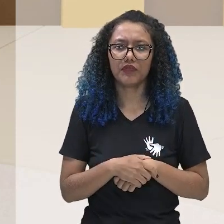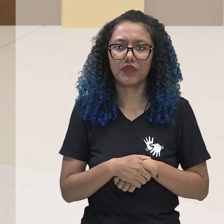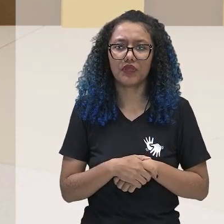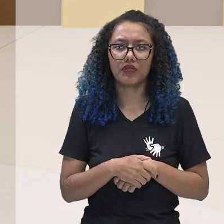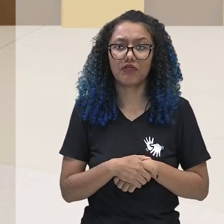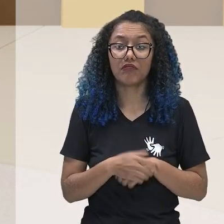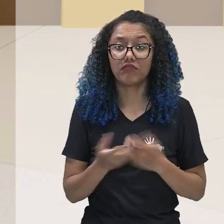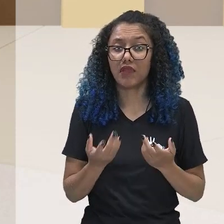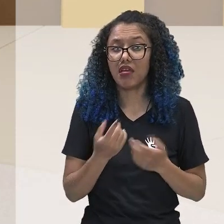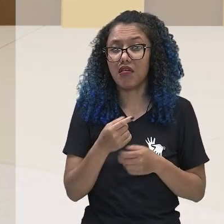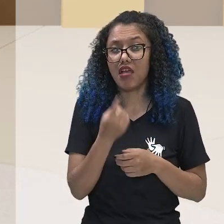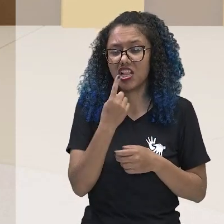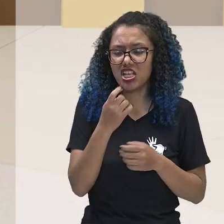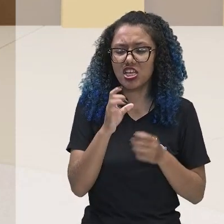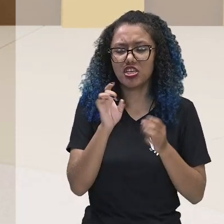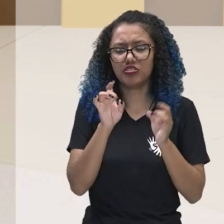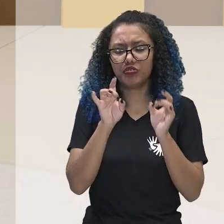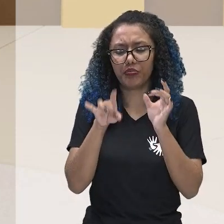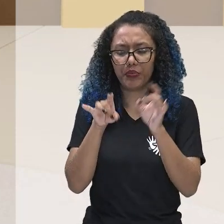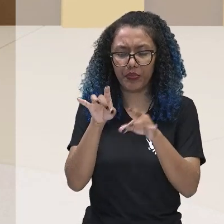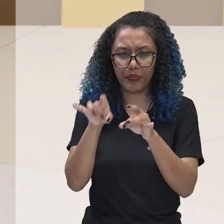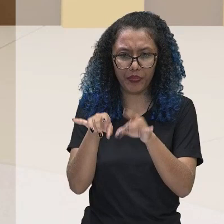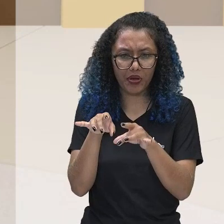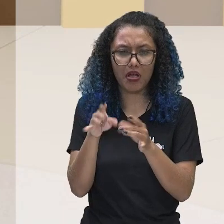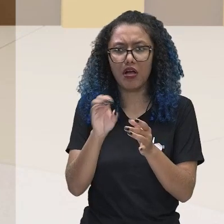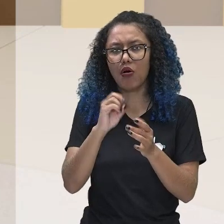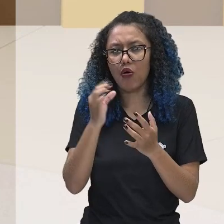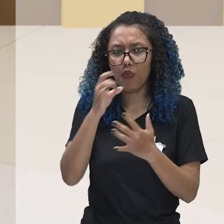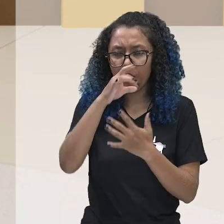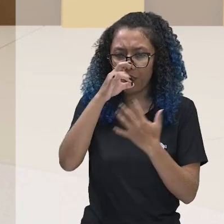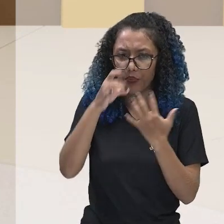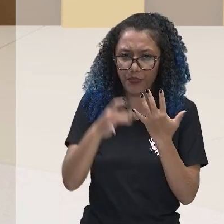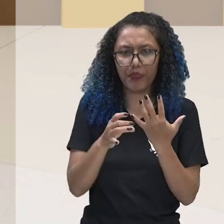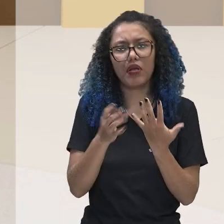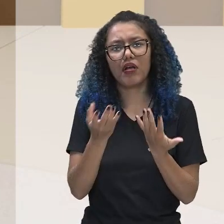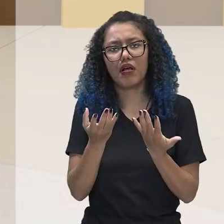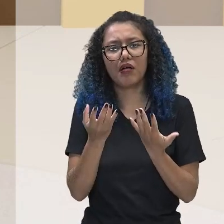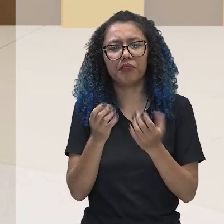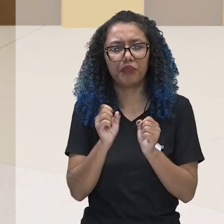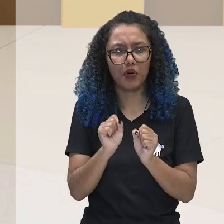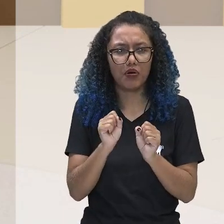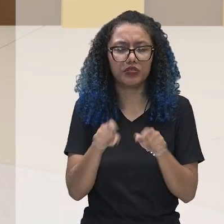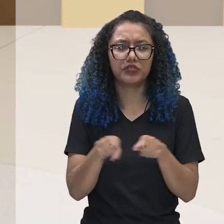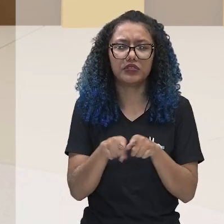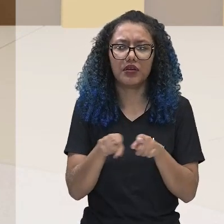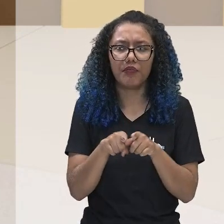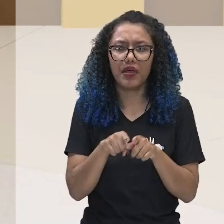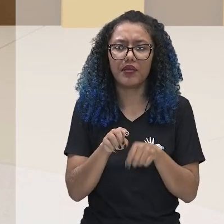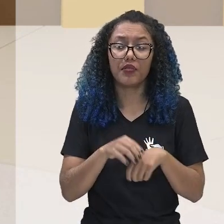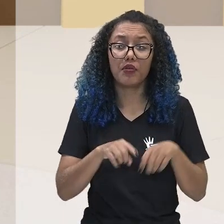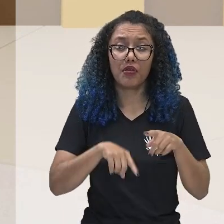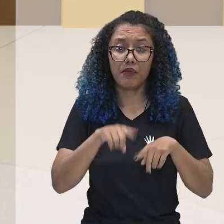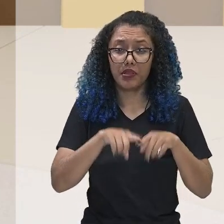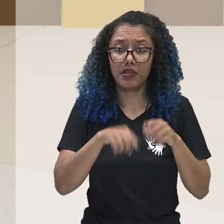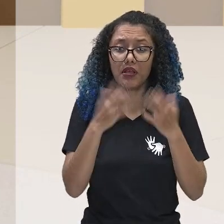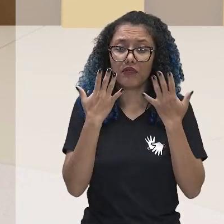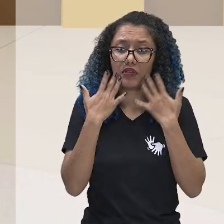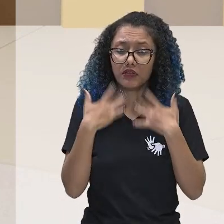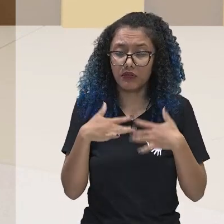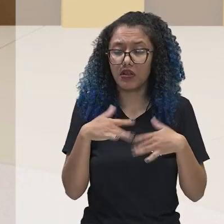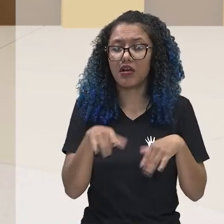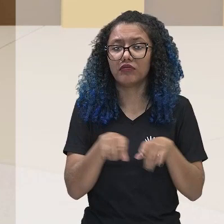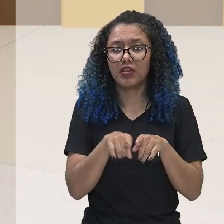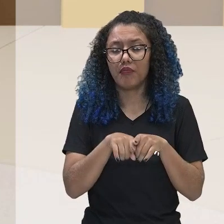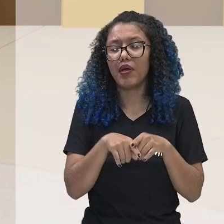dos materiais, né, do material reciclável. Ou ainda, os recursos naturais em nossa região são abundantes, a gente